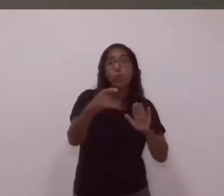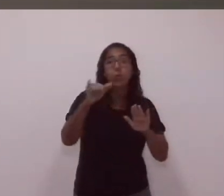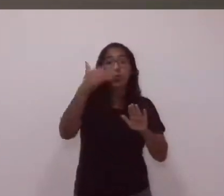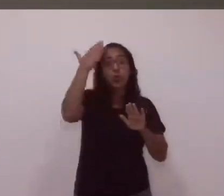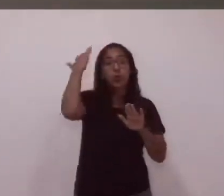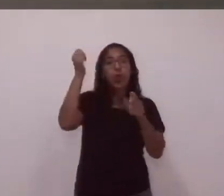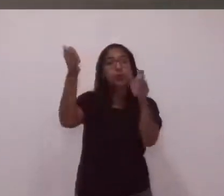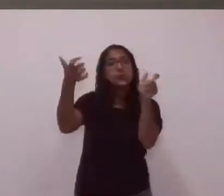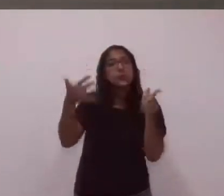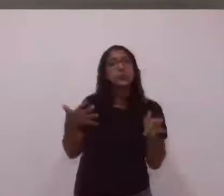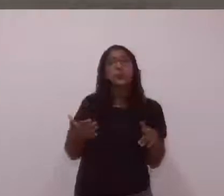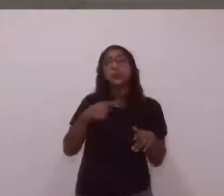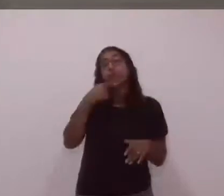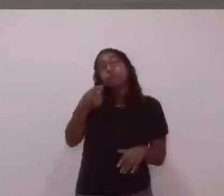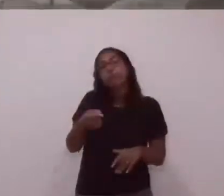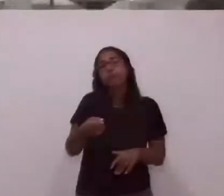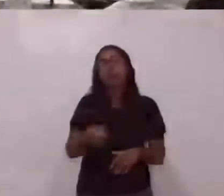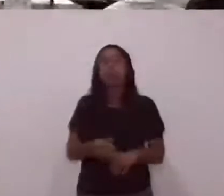pensar